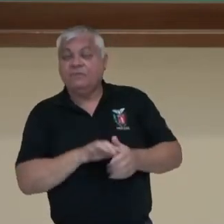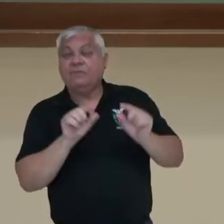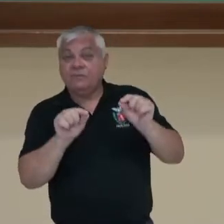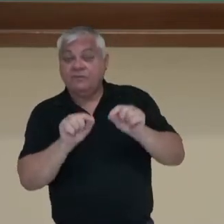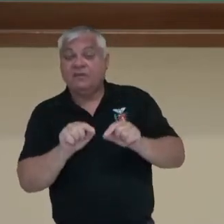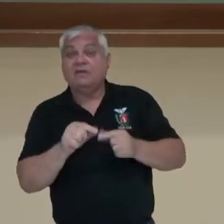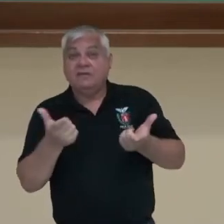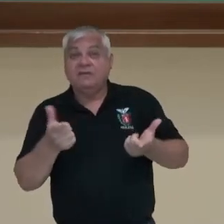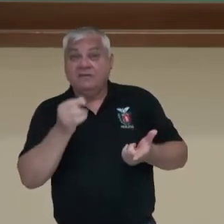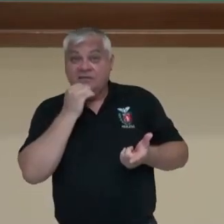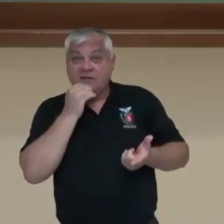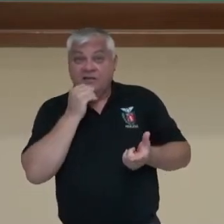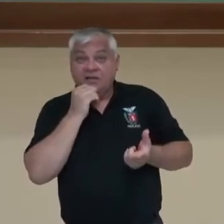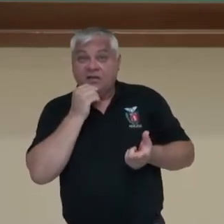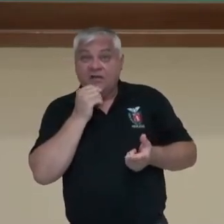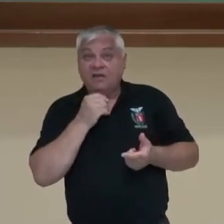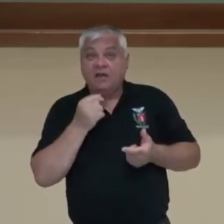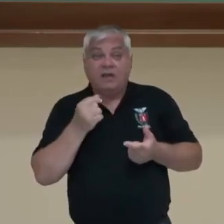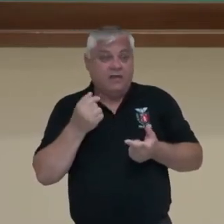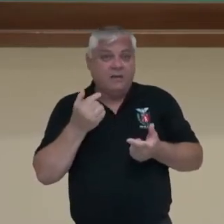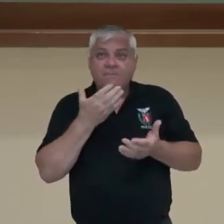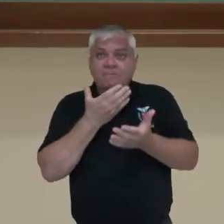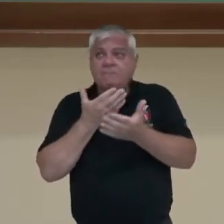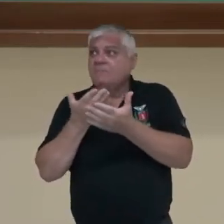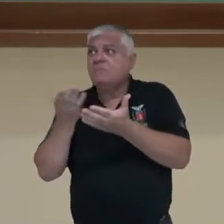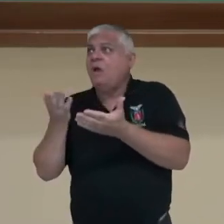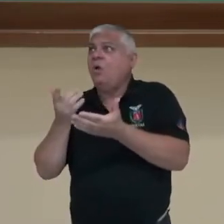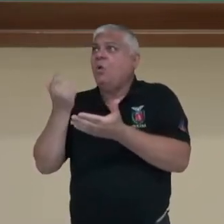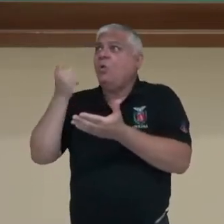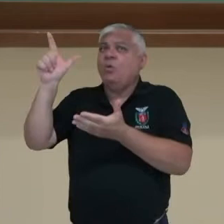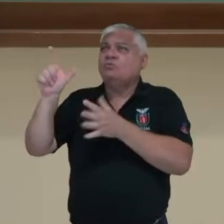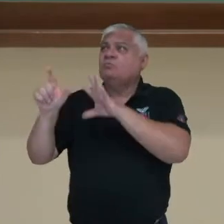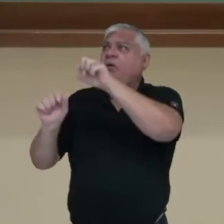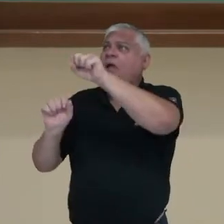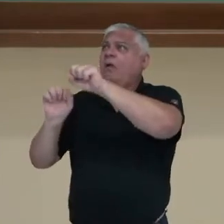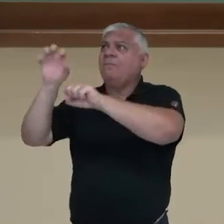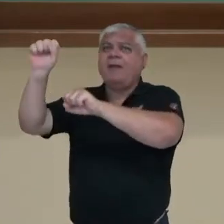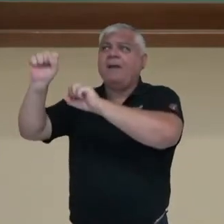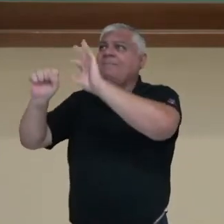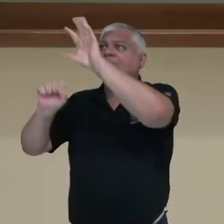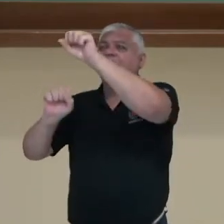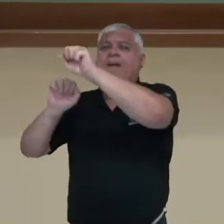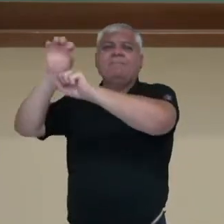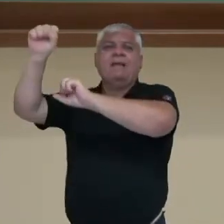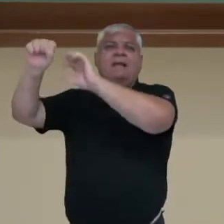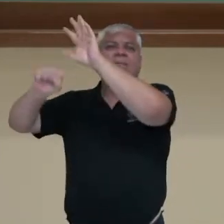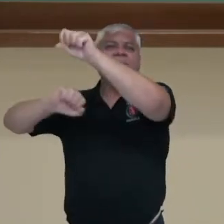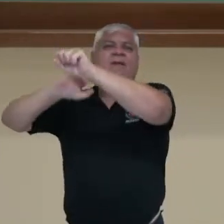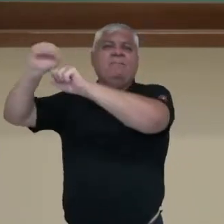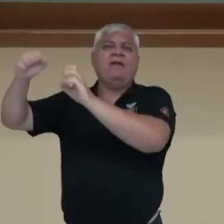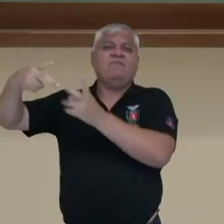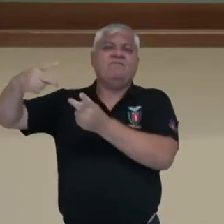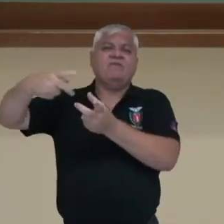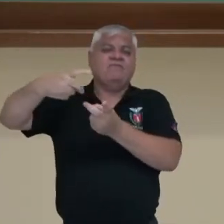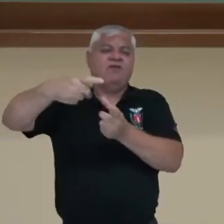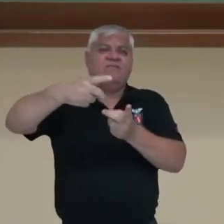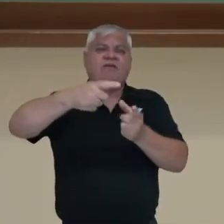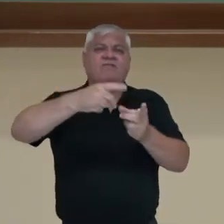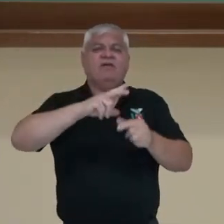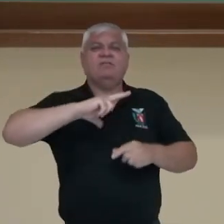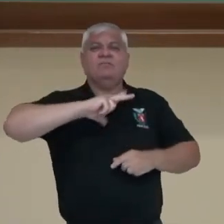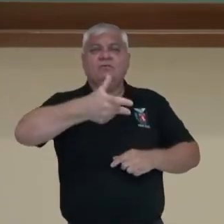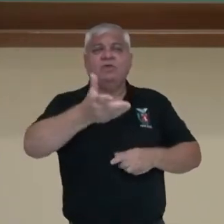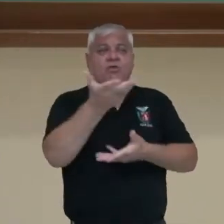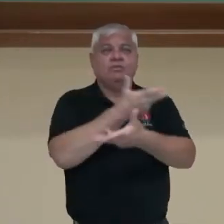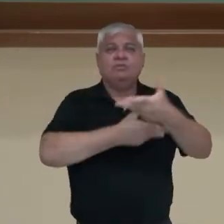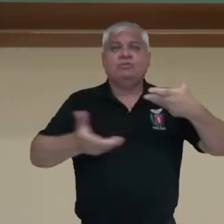que as etnias acabam escravizando um outro povo lá por guerras, vendem para os portugueses e trocam por mais